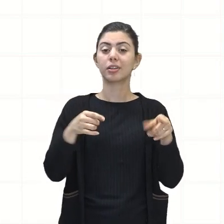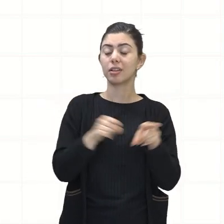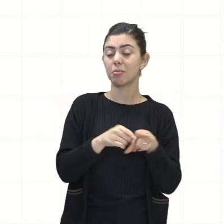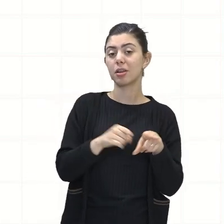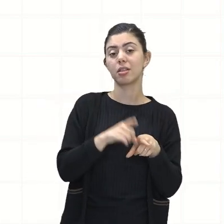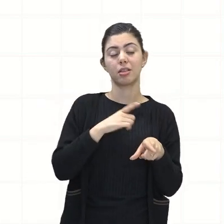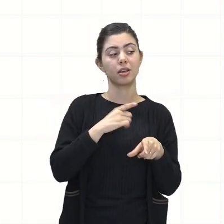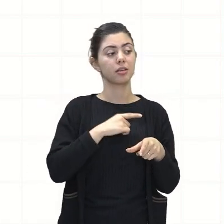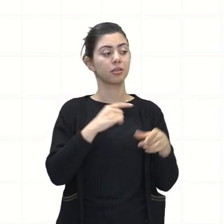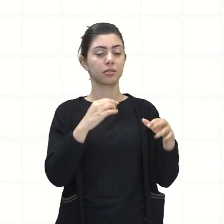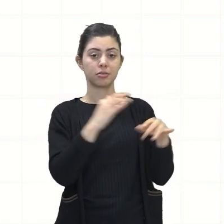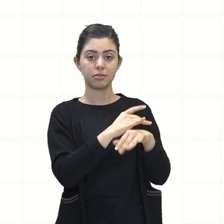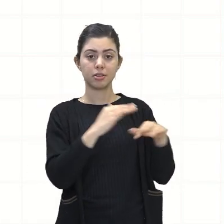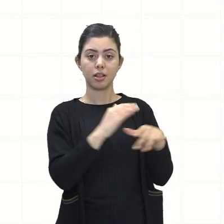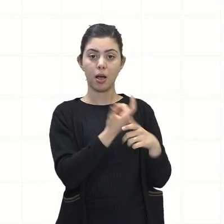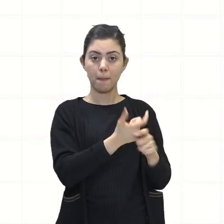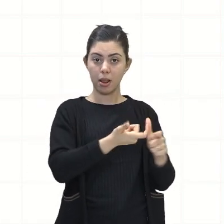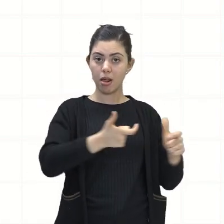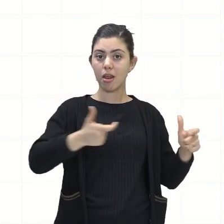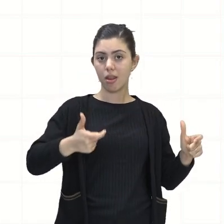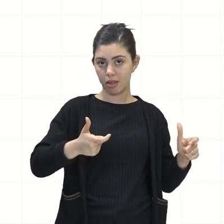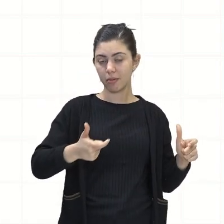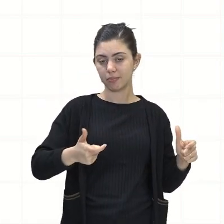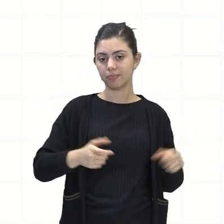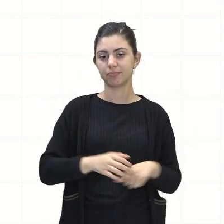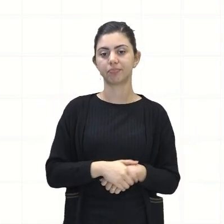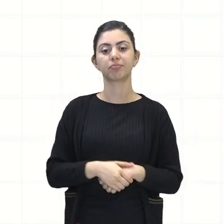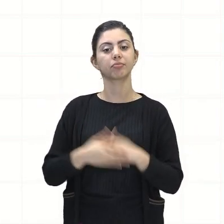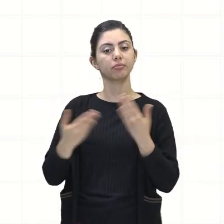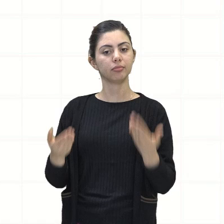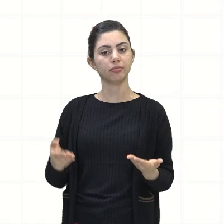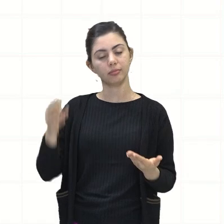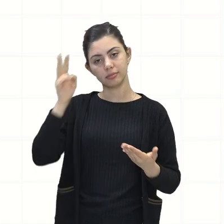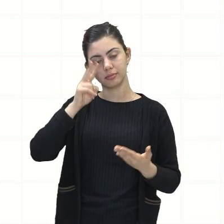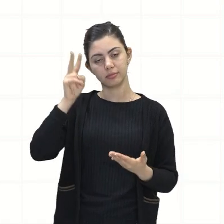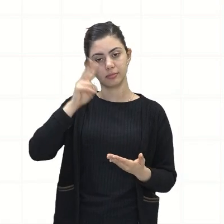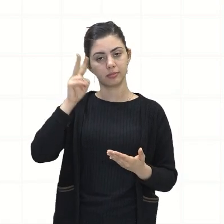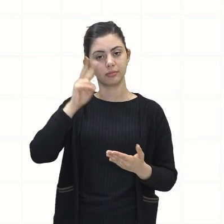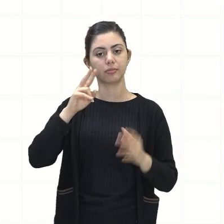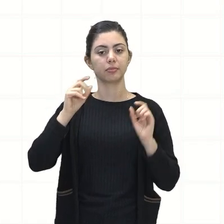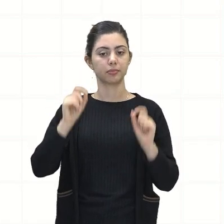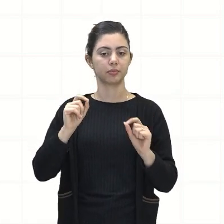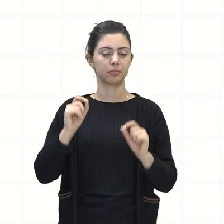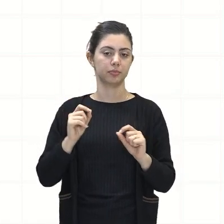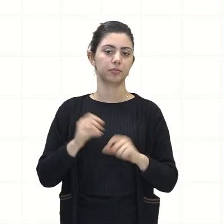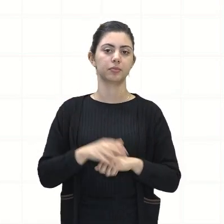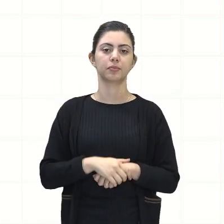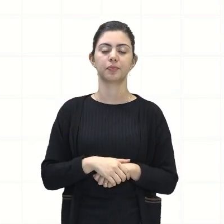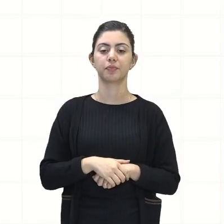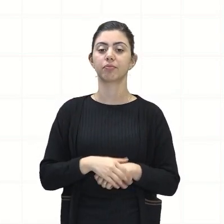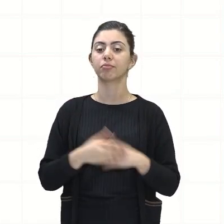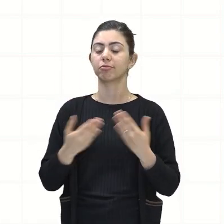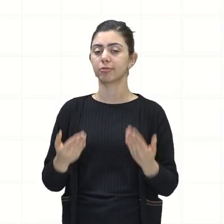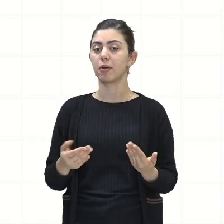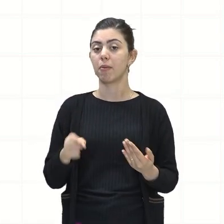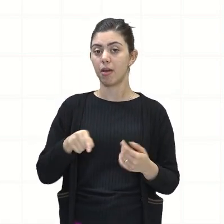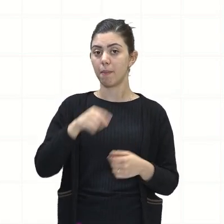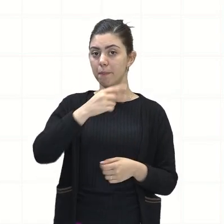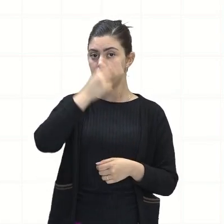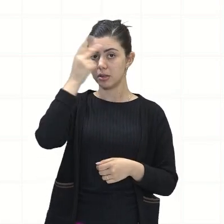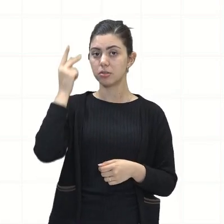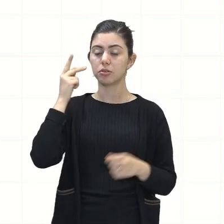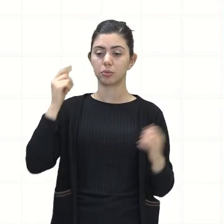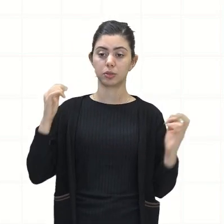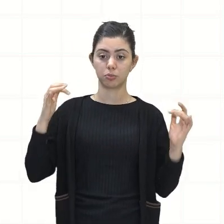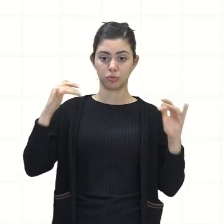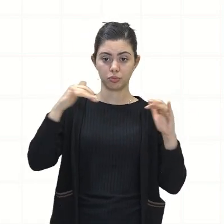que cresceram bastante. Lembrando sempre, viu, pessoal, a quantidade de pessoas que se